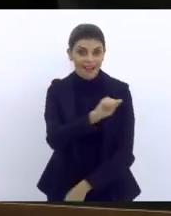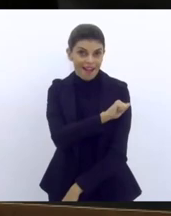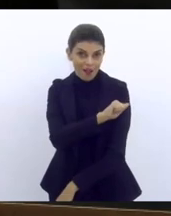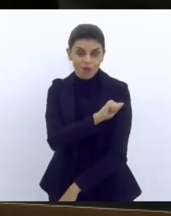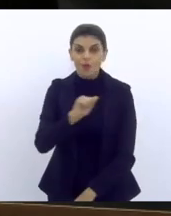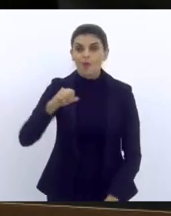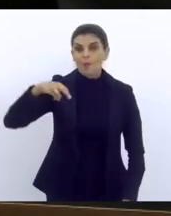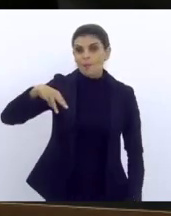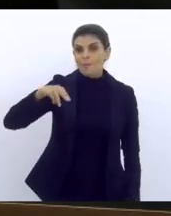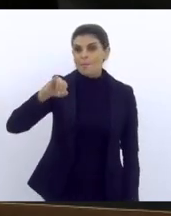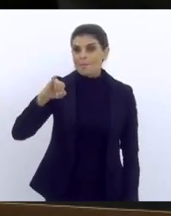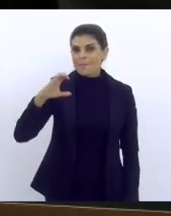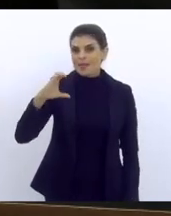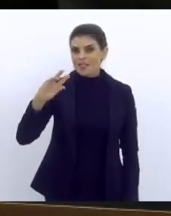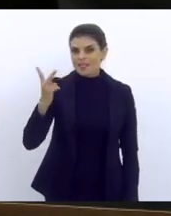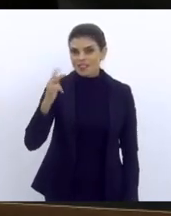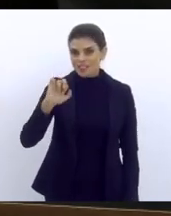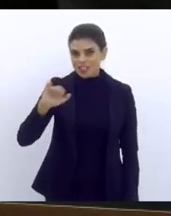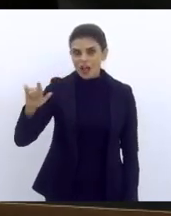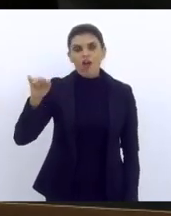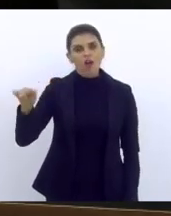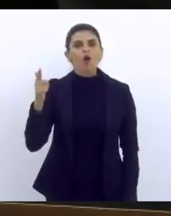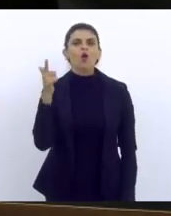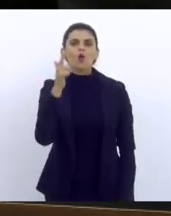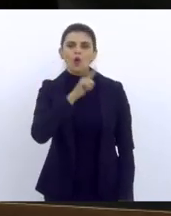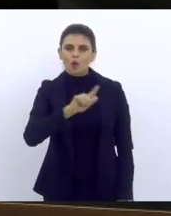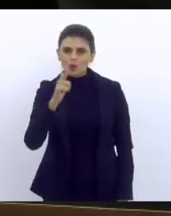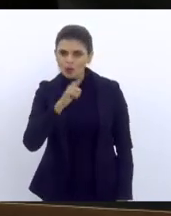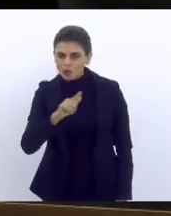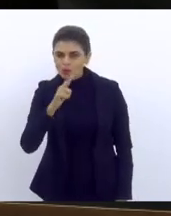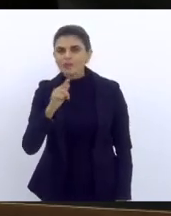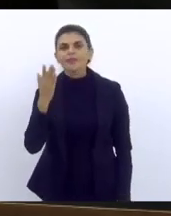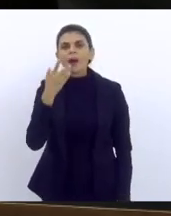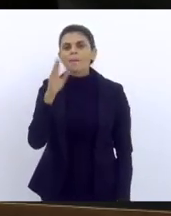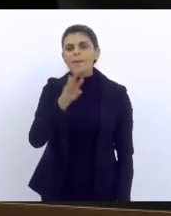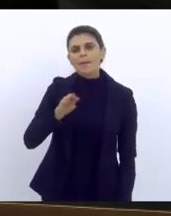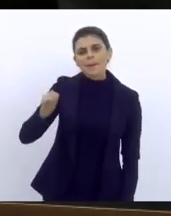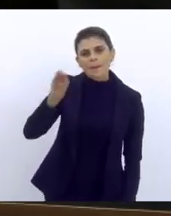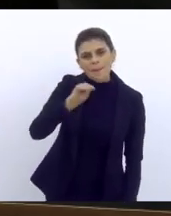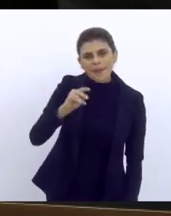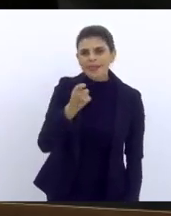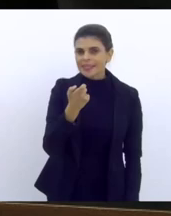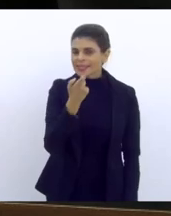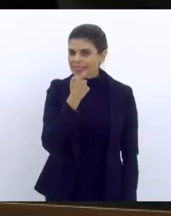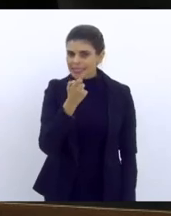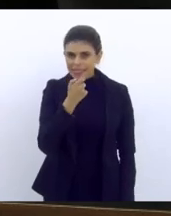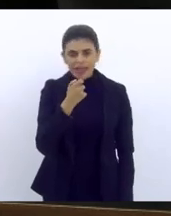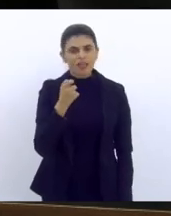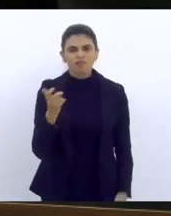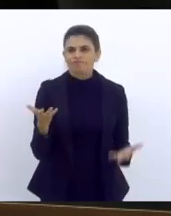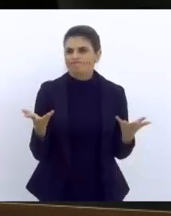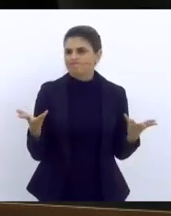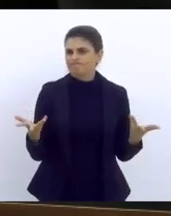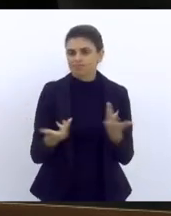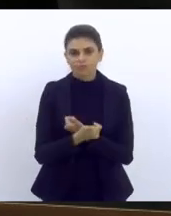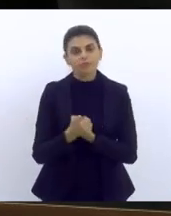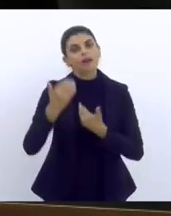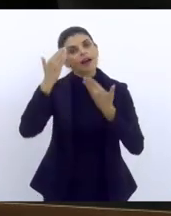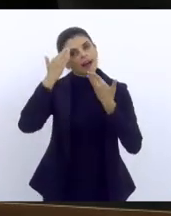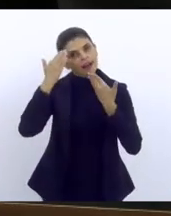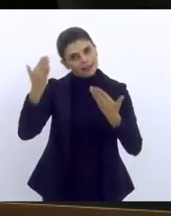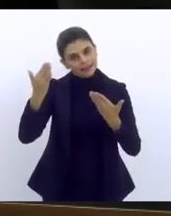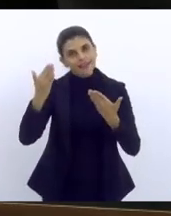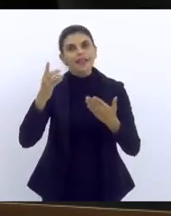fluentemente, nem precisou ir para Rava. Né? Então, tudo esse processo e esse conceito, agradecer o